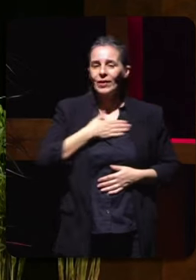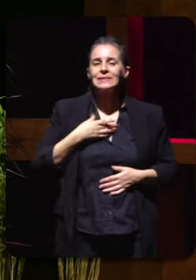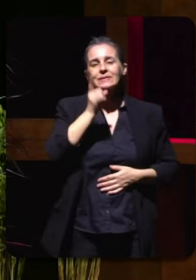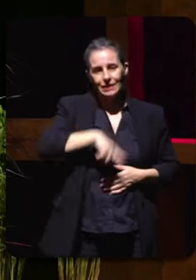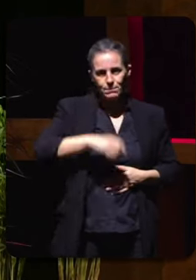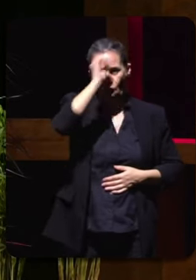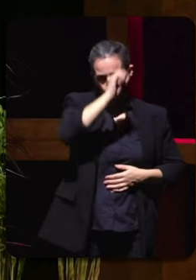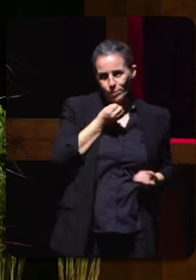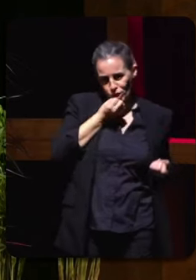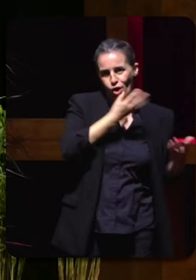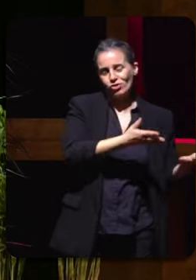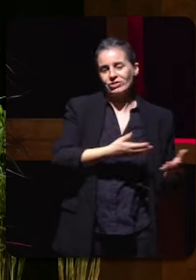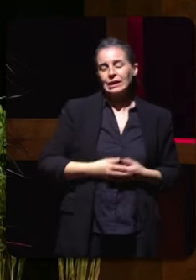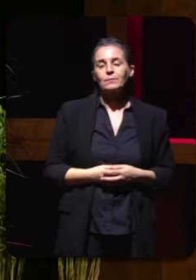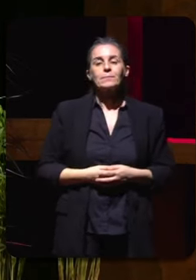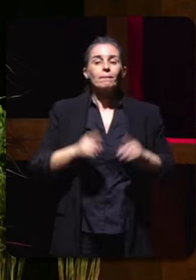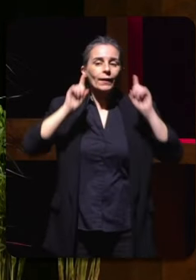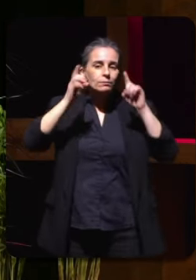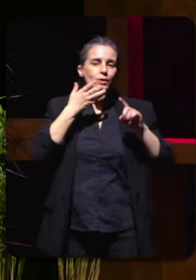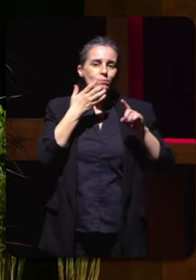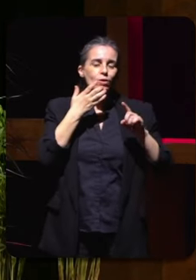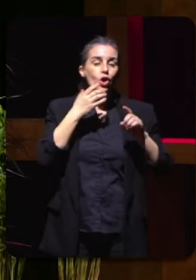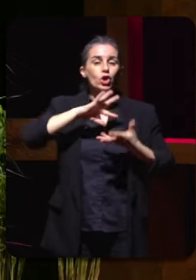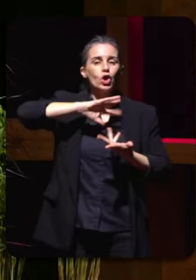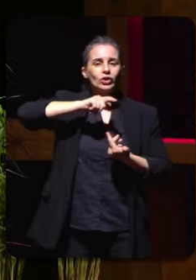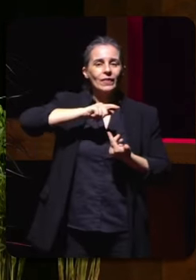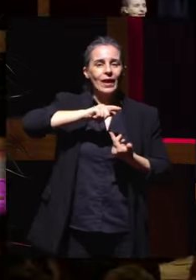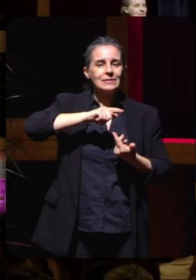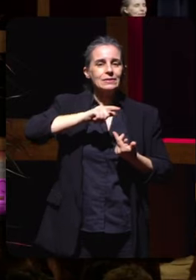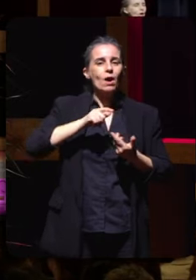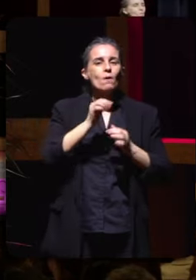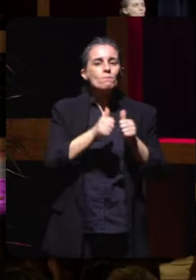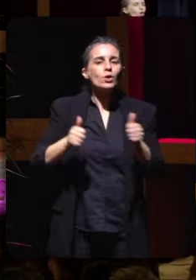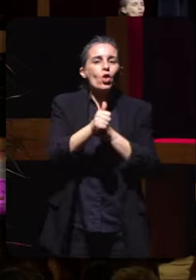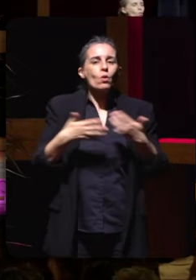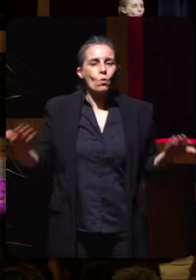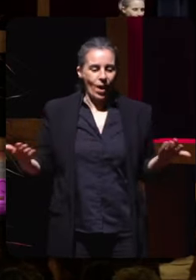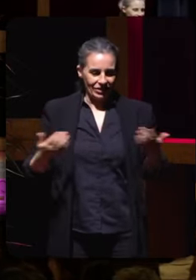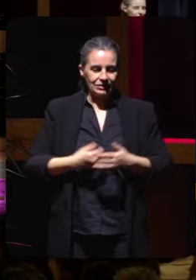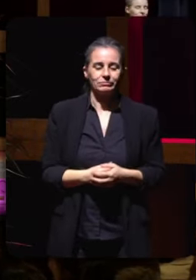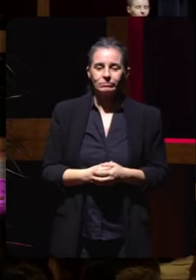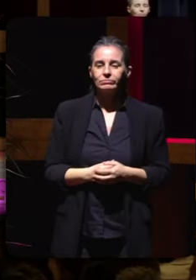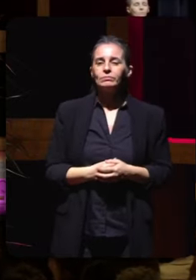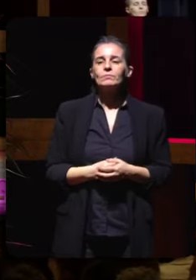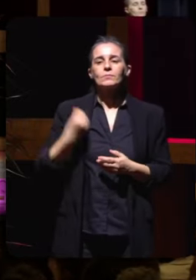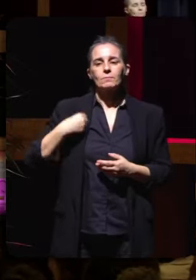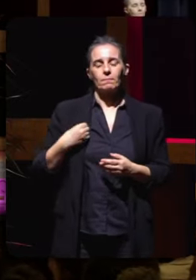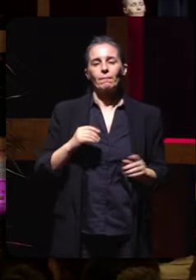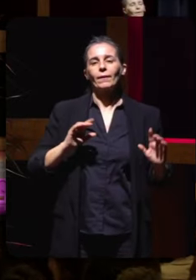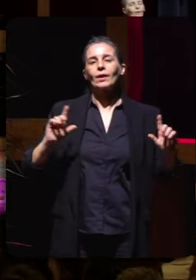noticias, cando colocamos unha noticia antes ca outra. Hora 25 Galicia, Lara Salgado.